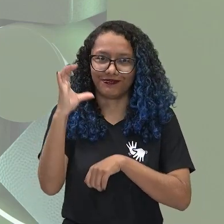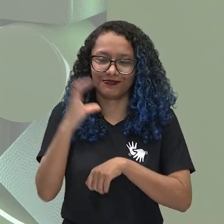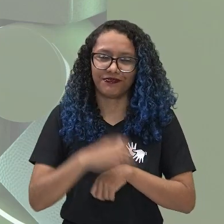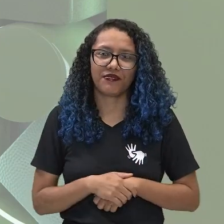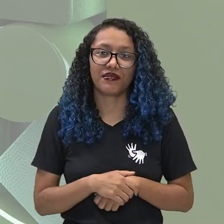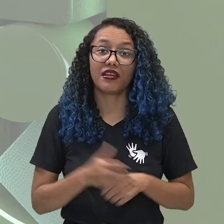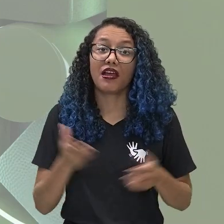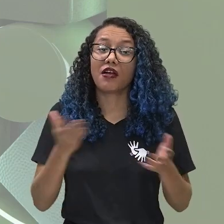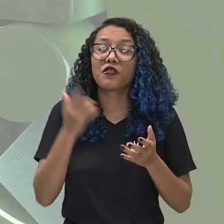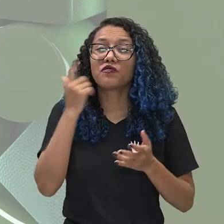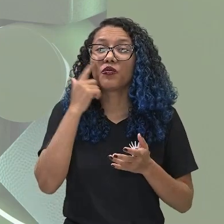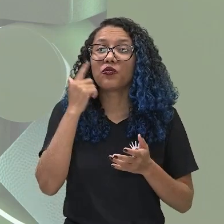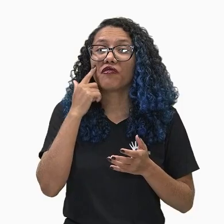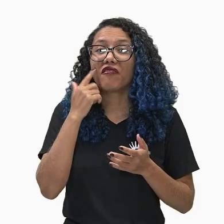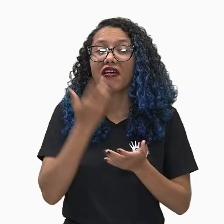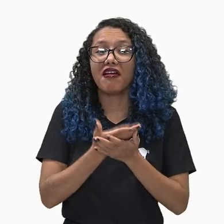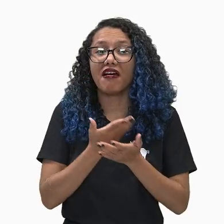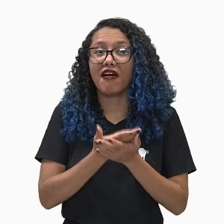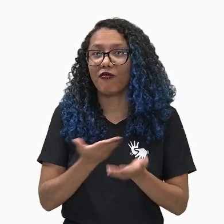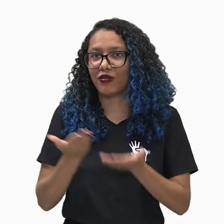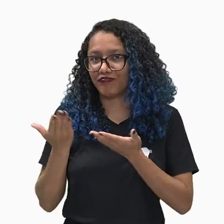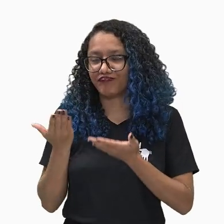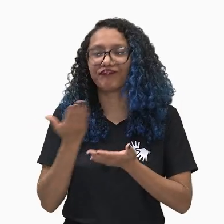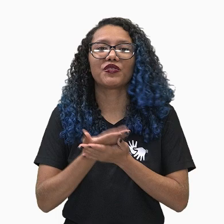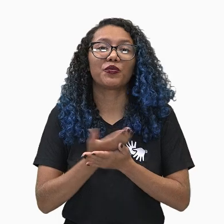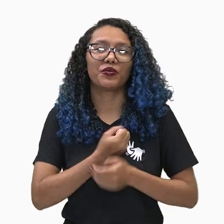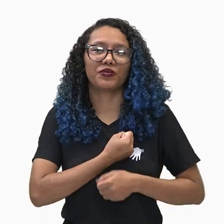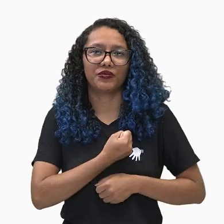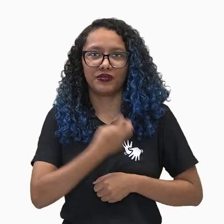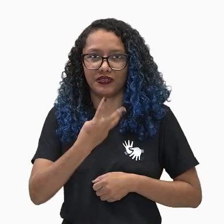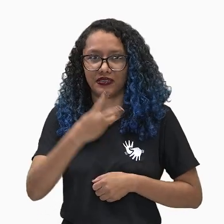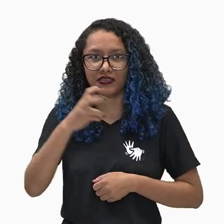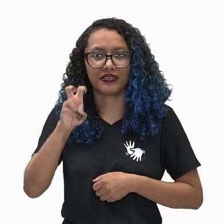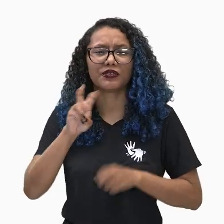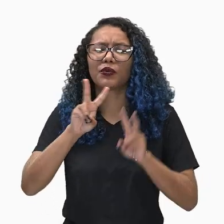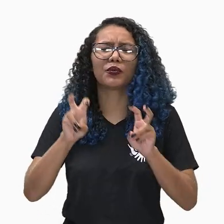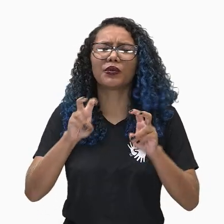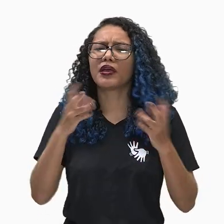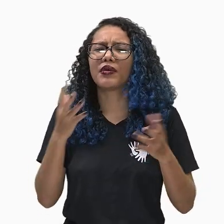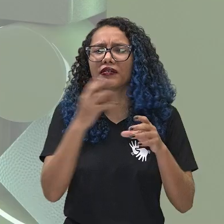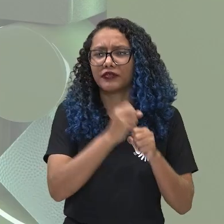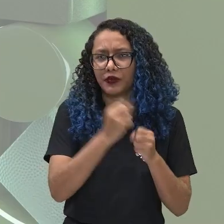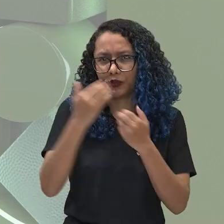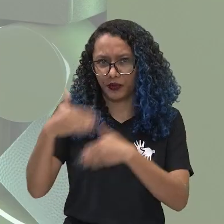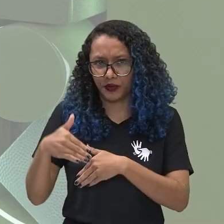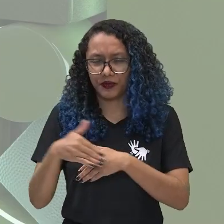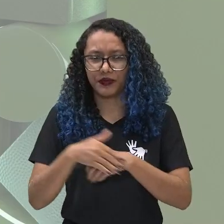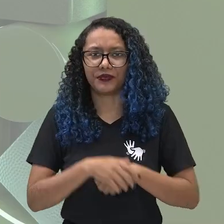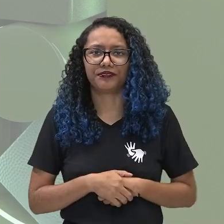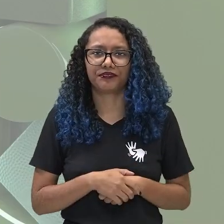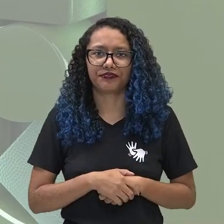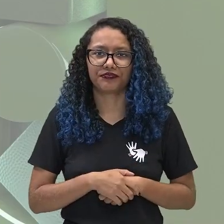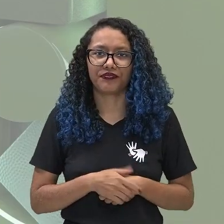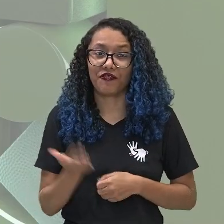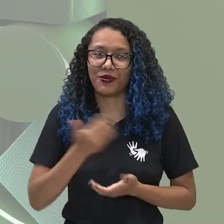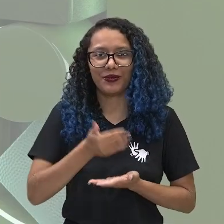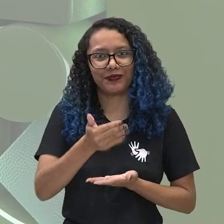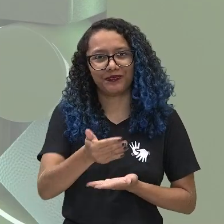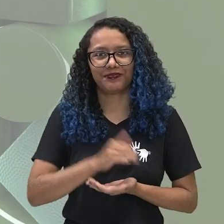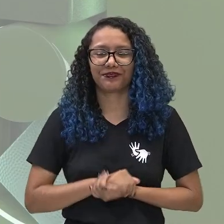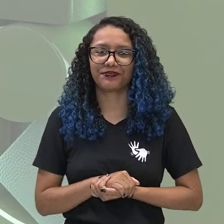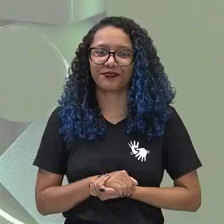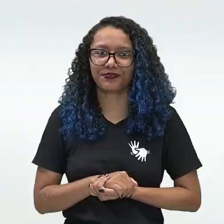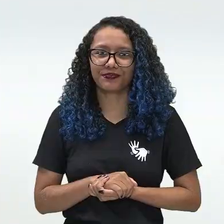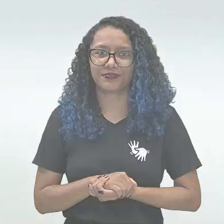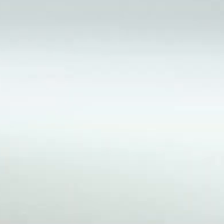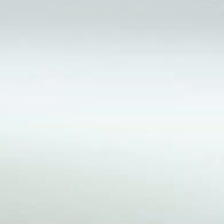E vamos para a nossa aula de número 35 com revisão e avaliação. E vamos